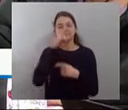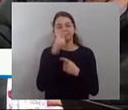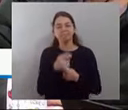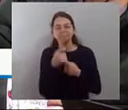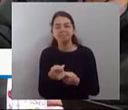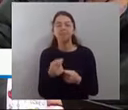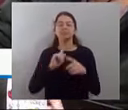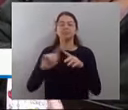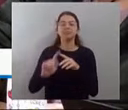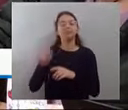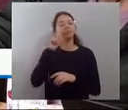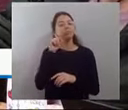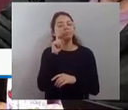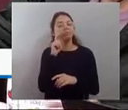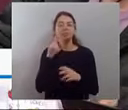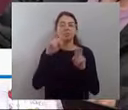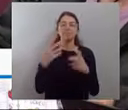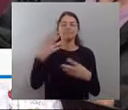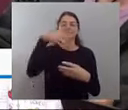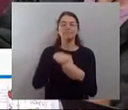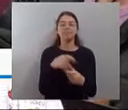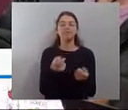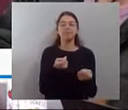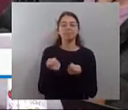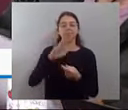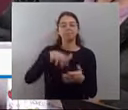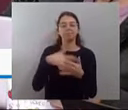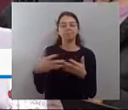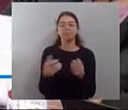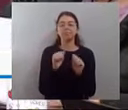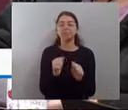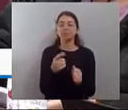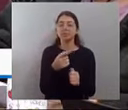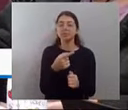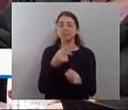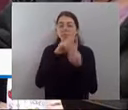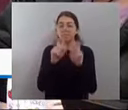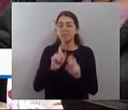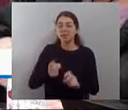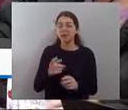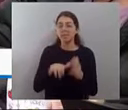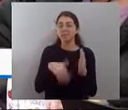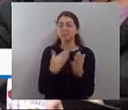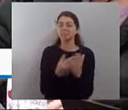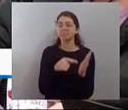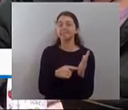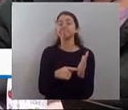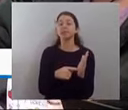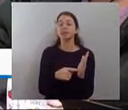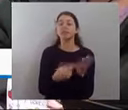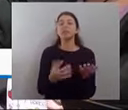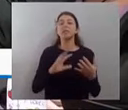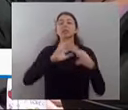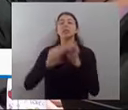esta temática nos instrumentos de gestão territorial. É disto que estamos a falar nesta proposta. Qual é o sentido, então, quando já ouvimos o seu